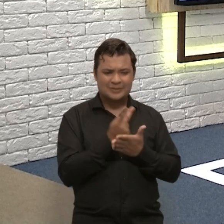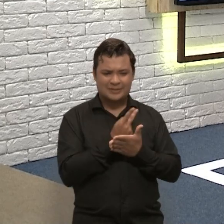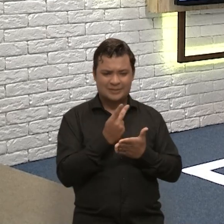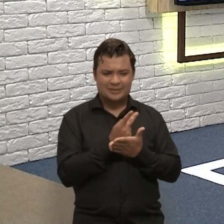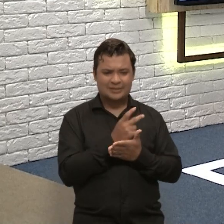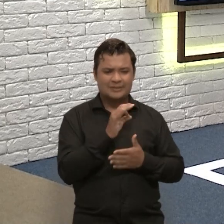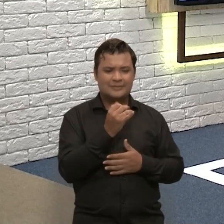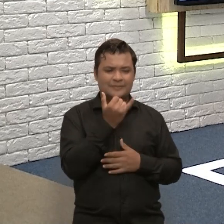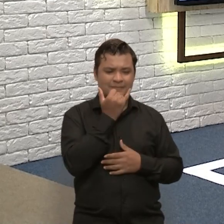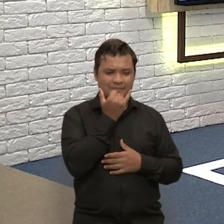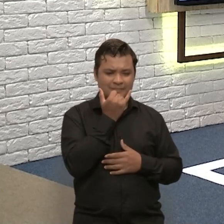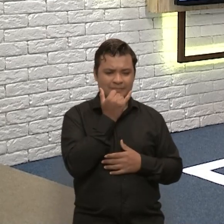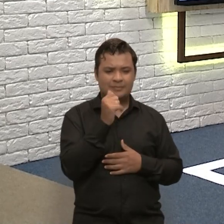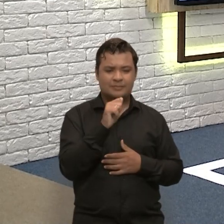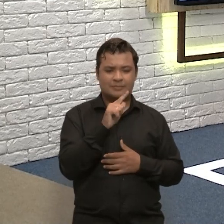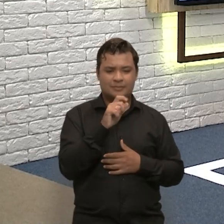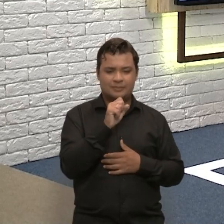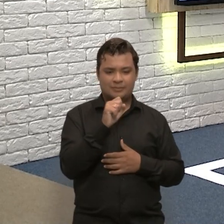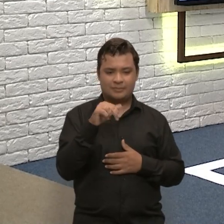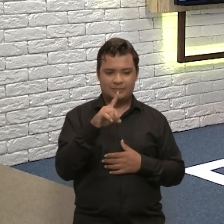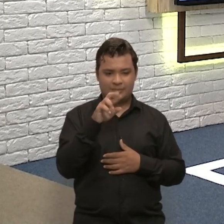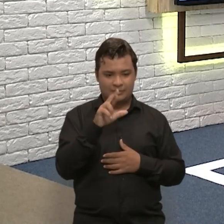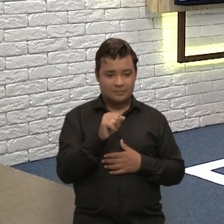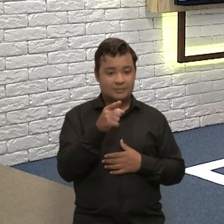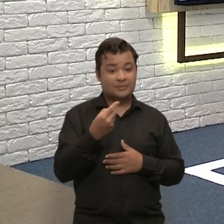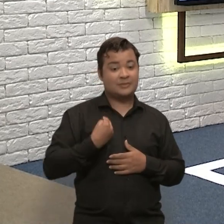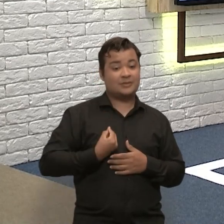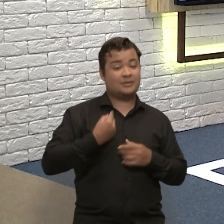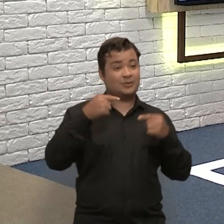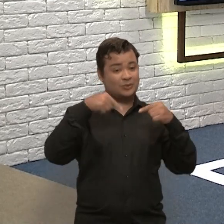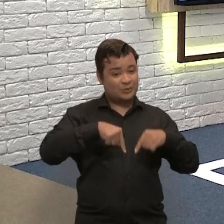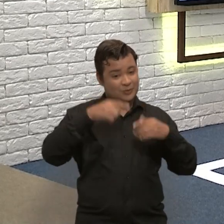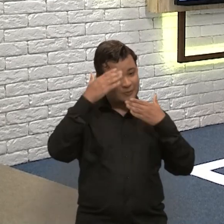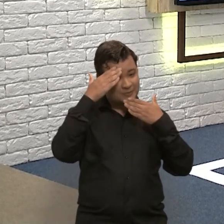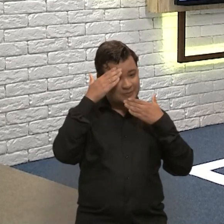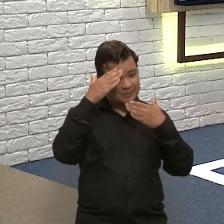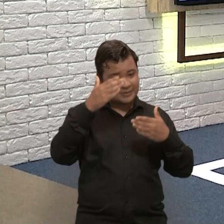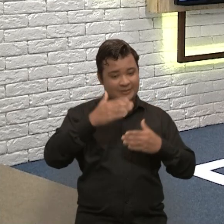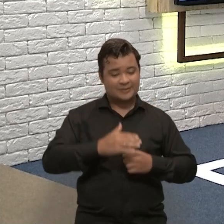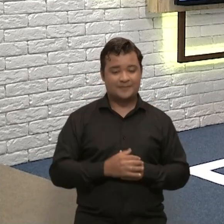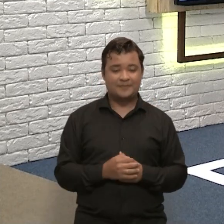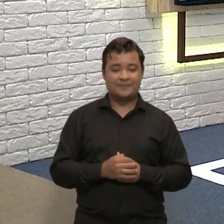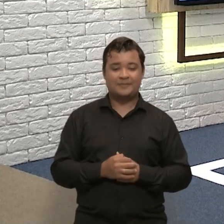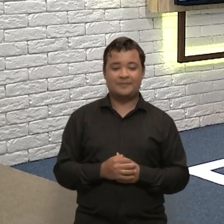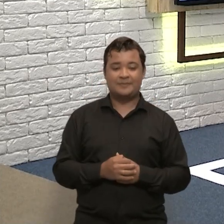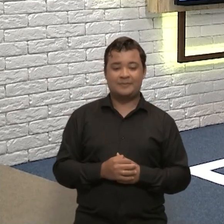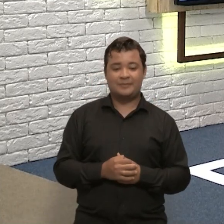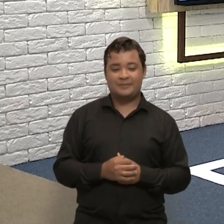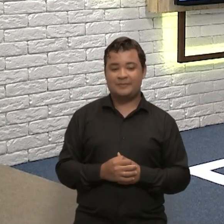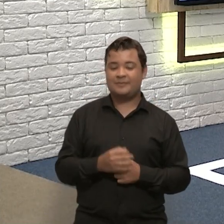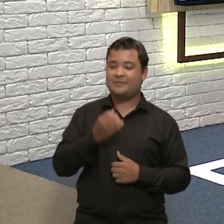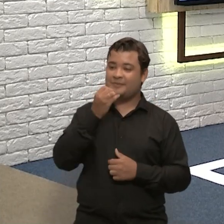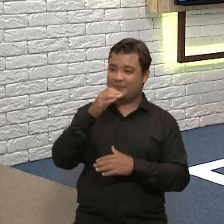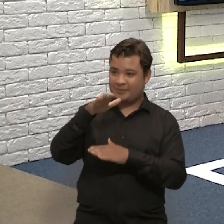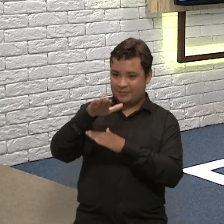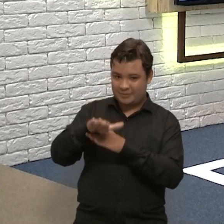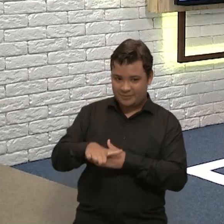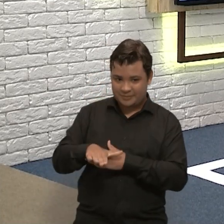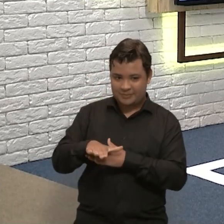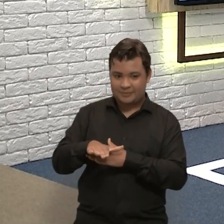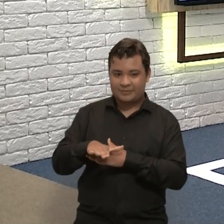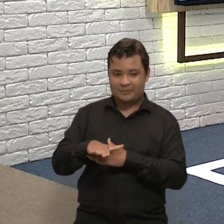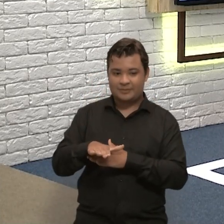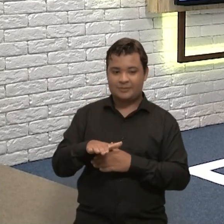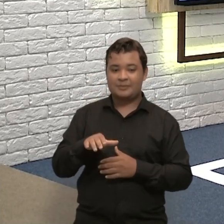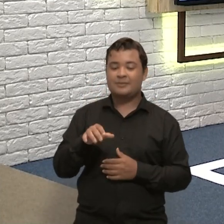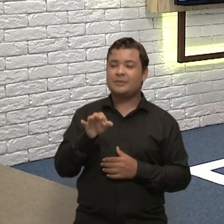Perdão. Alessandra Teodoro, muito obrigada pela sua presença. Bom receber você aqui. Boa tarde, e no